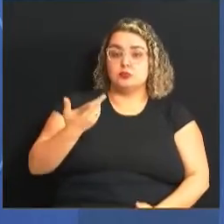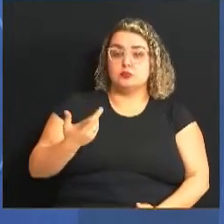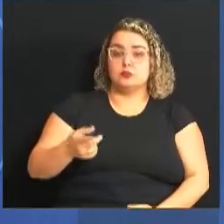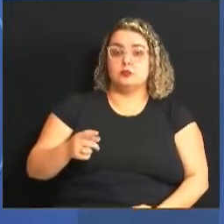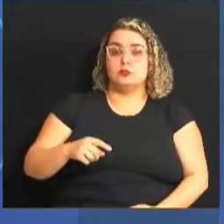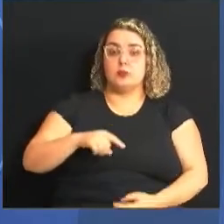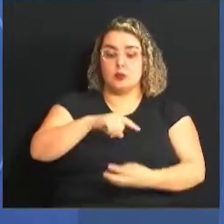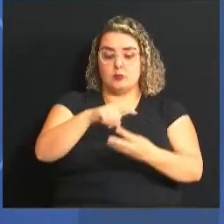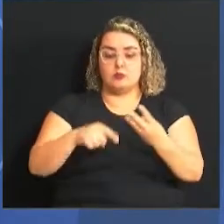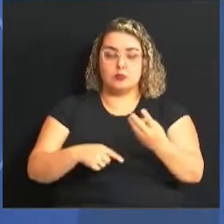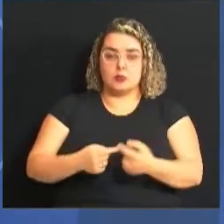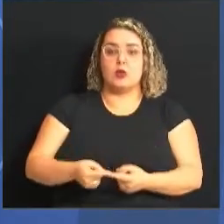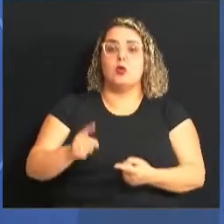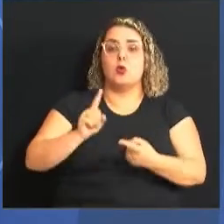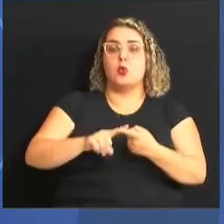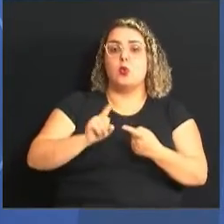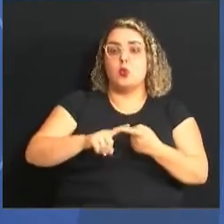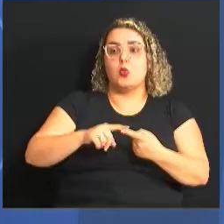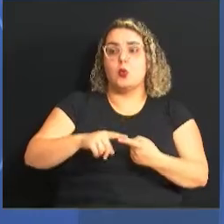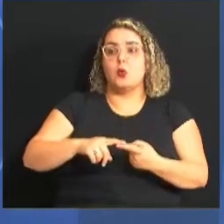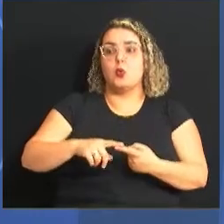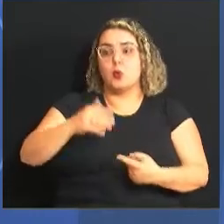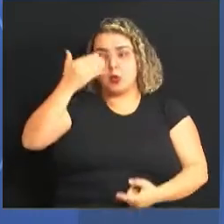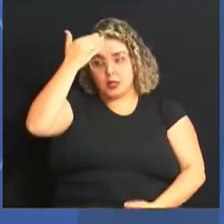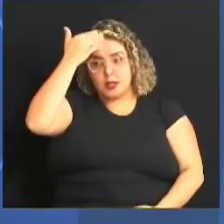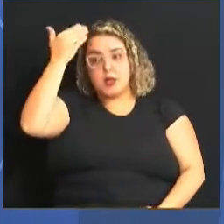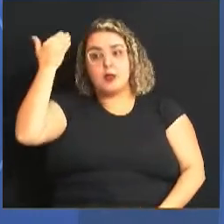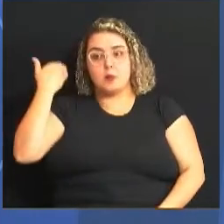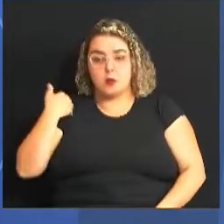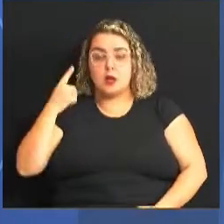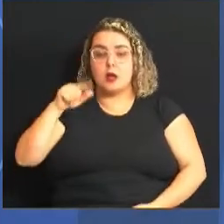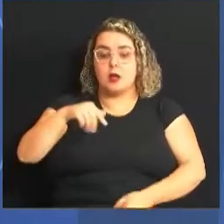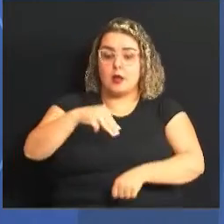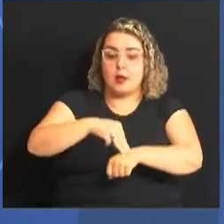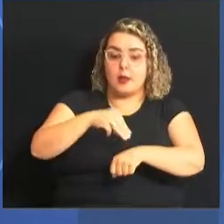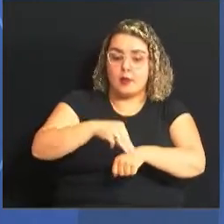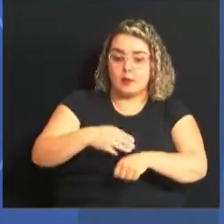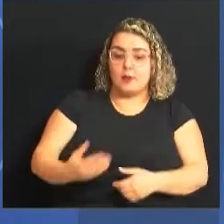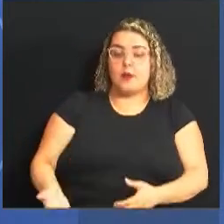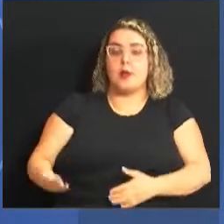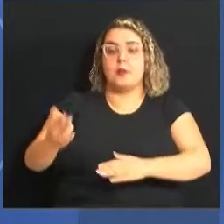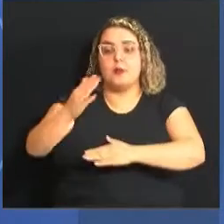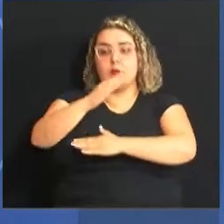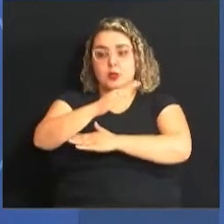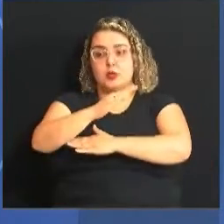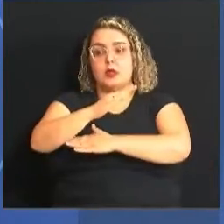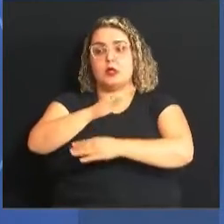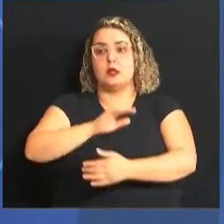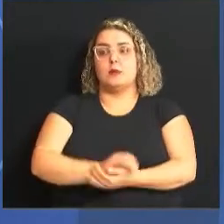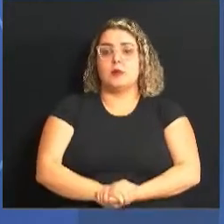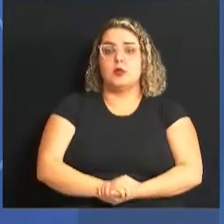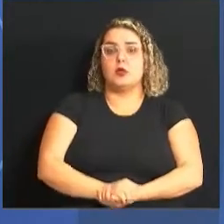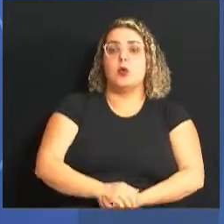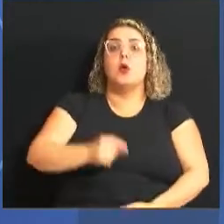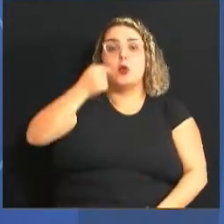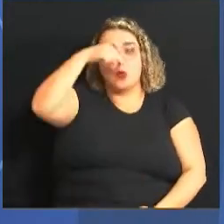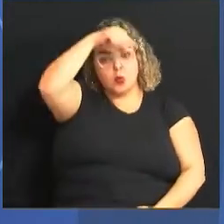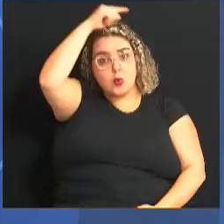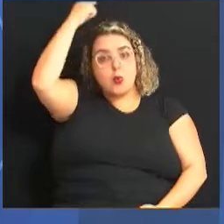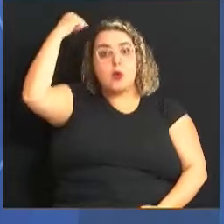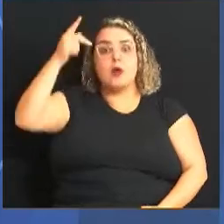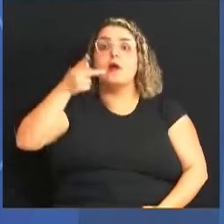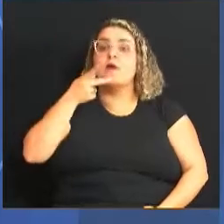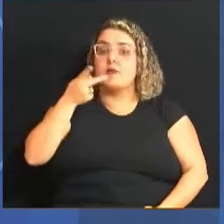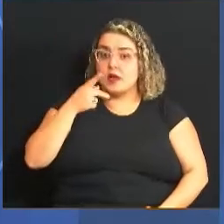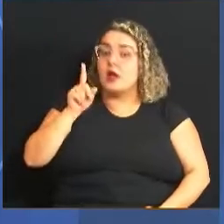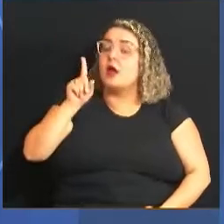da vereadora Débora Palermo, que é membro da Comissão da Mulher da Câmara de Campinas. O que Gaspar também ressalta é que esta